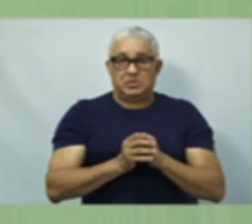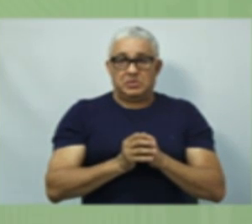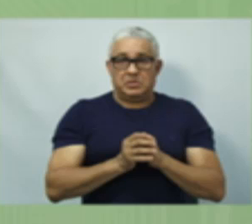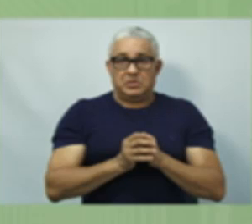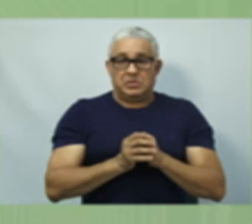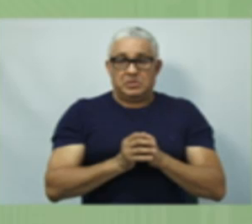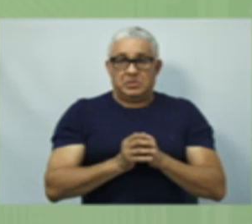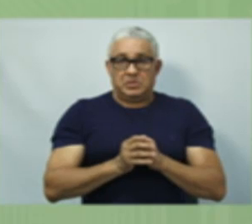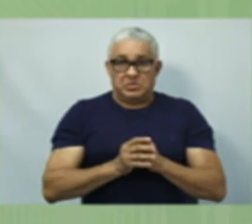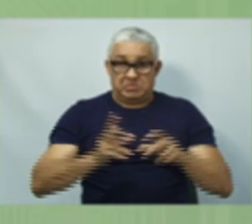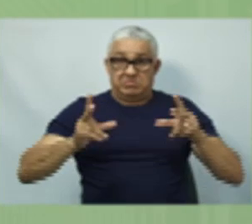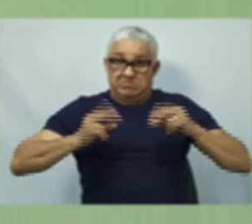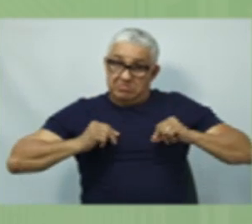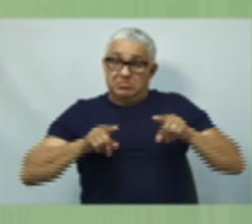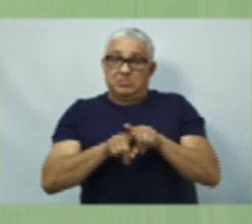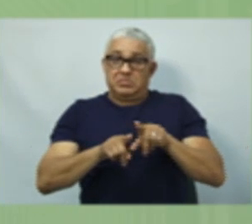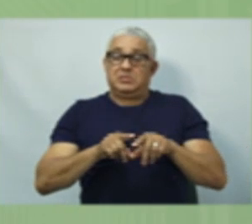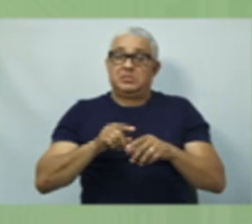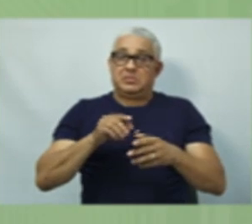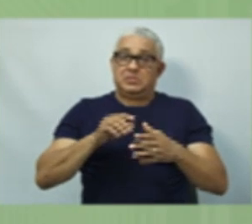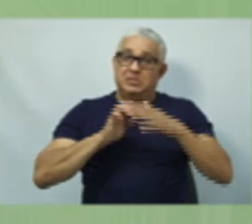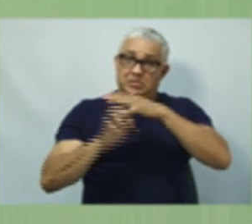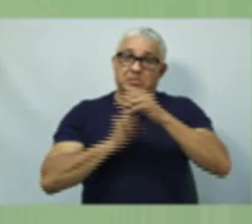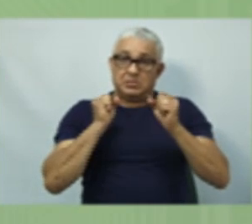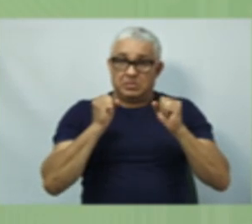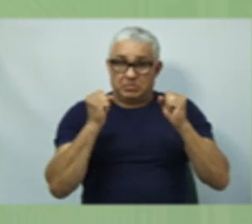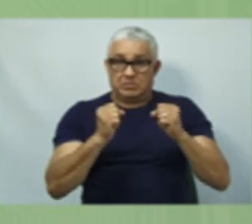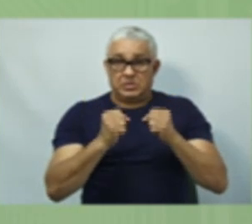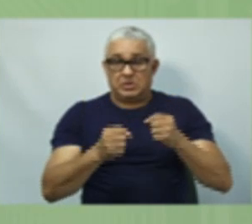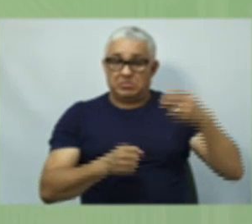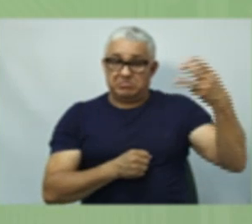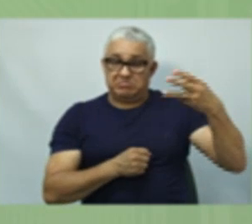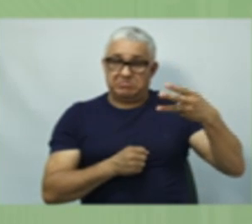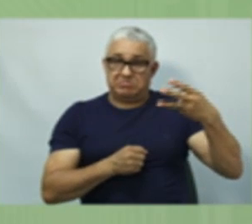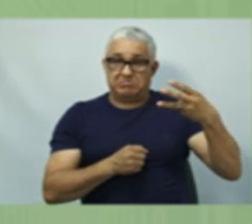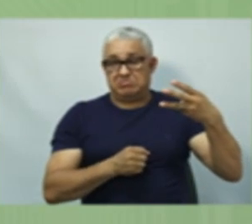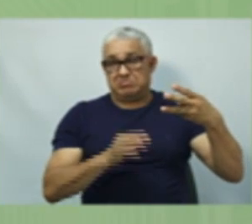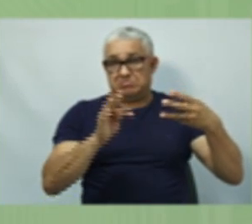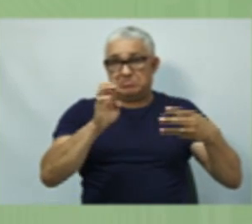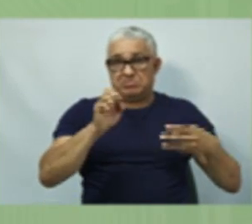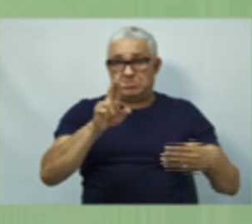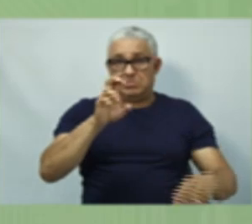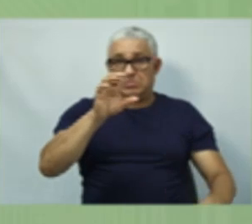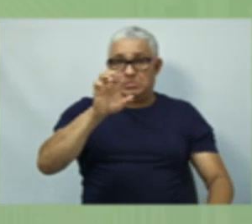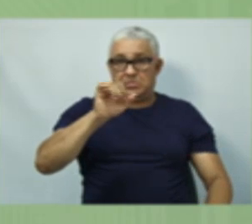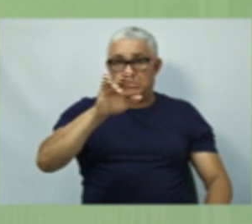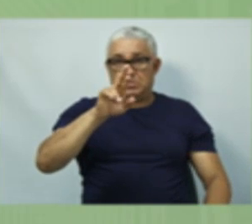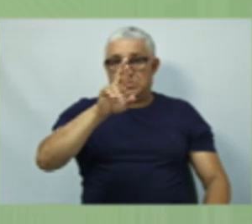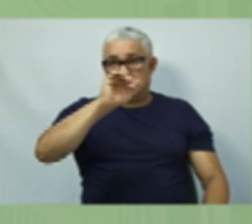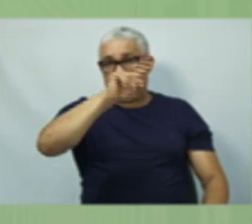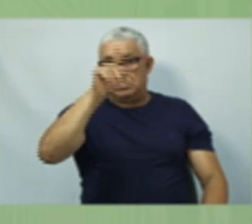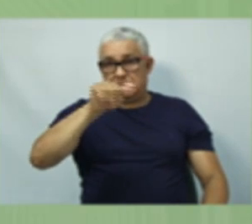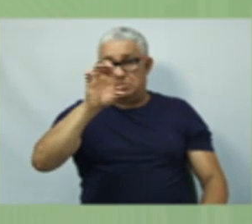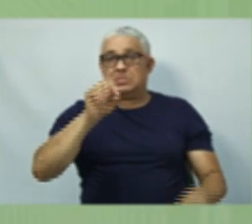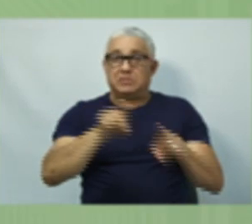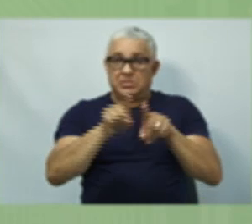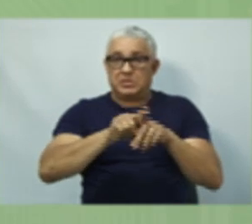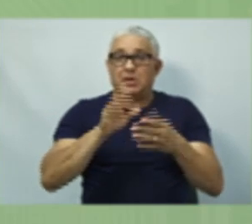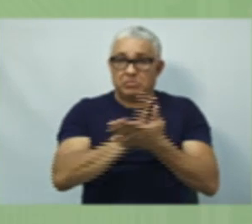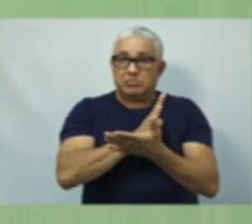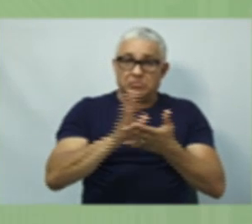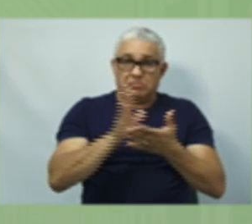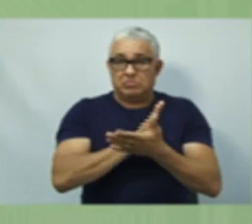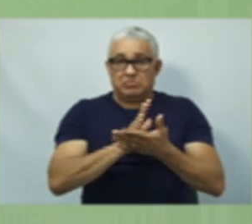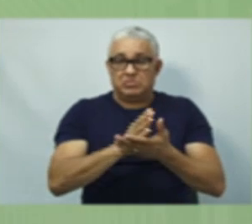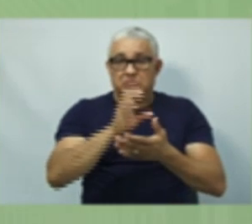a empresa pode terceirizar uma certa parte, pode diminuir o cargo, o quadro de funcionários, e aí